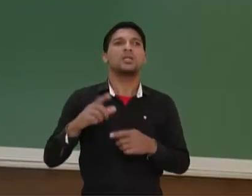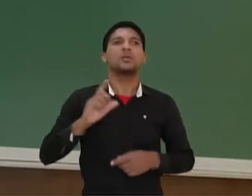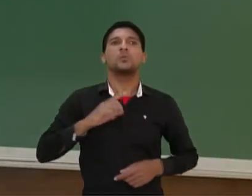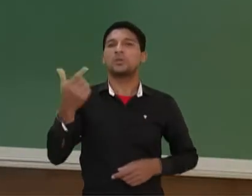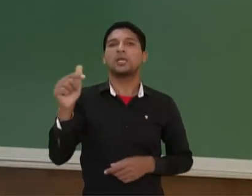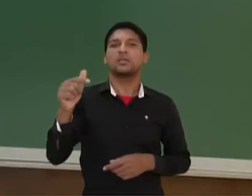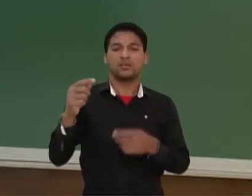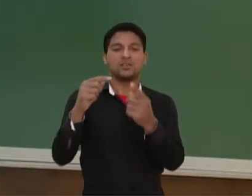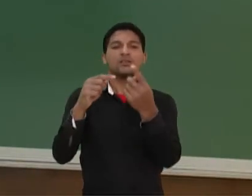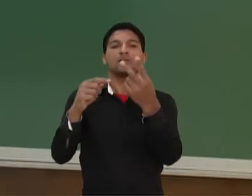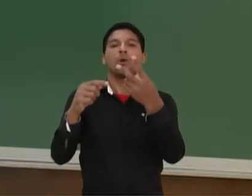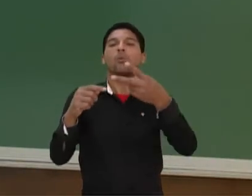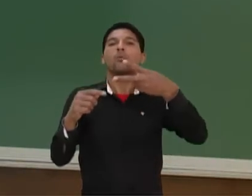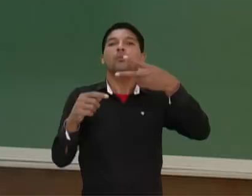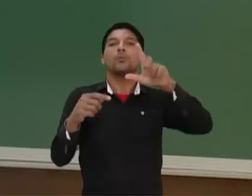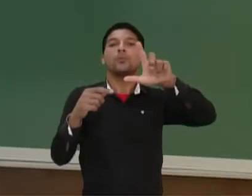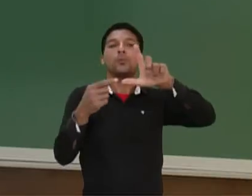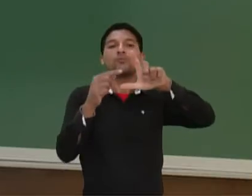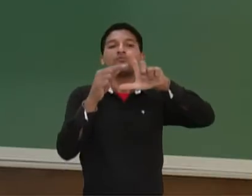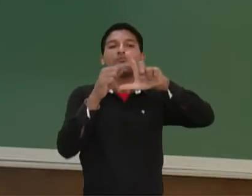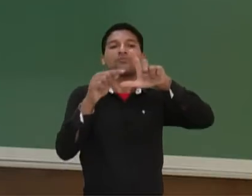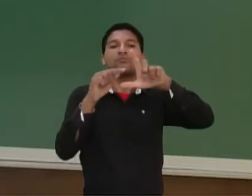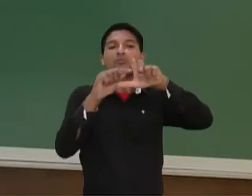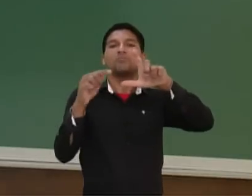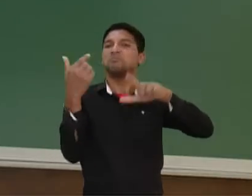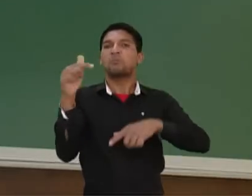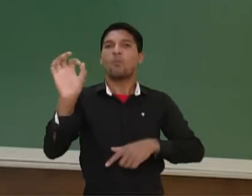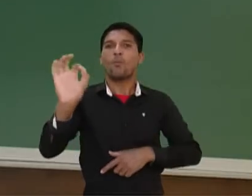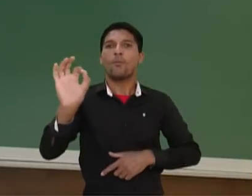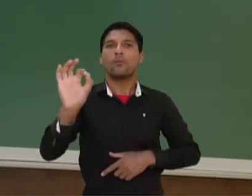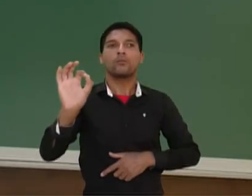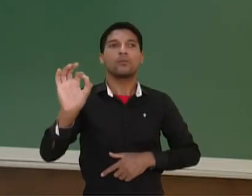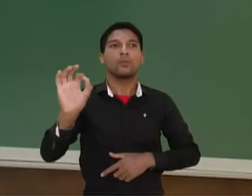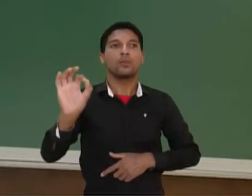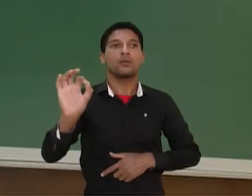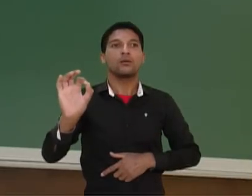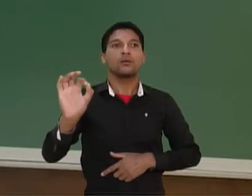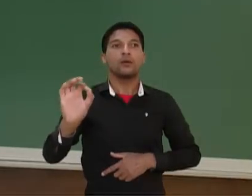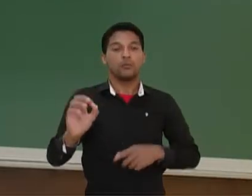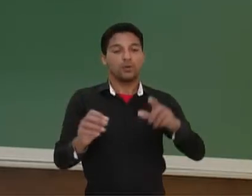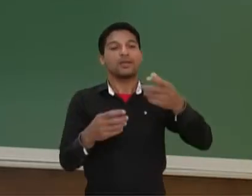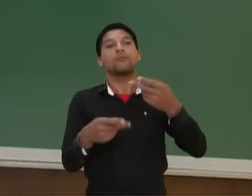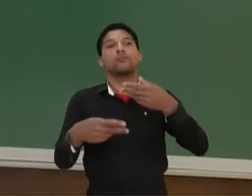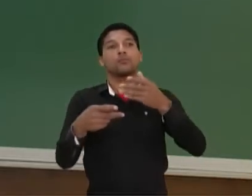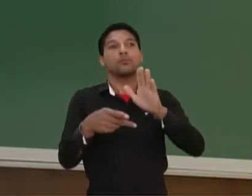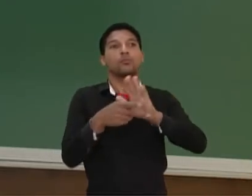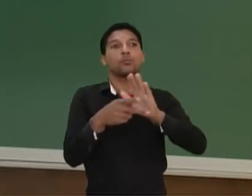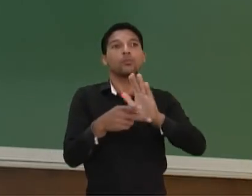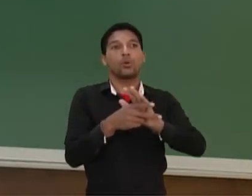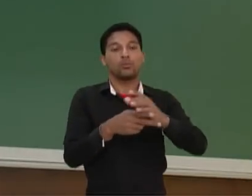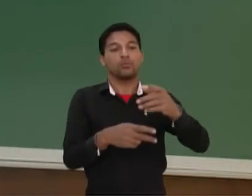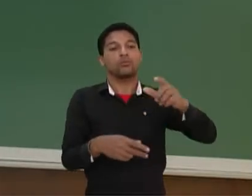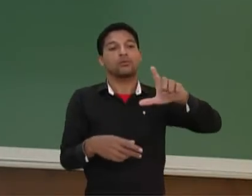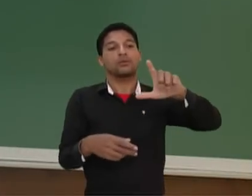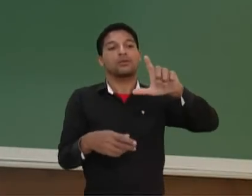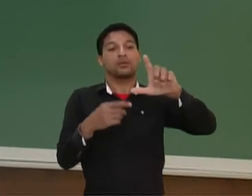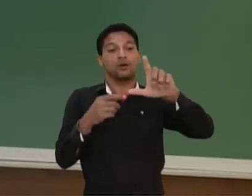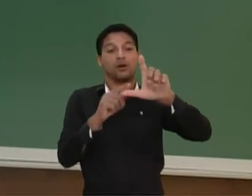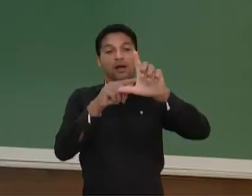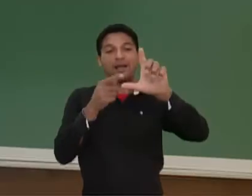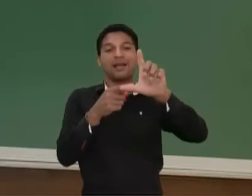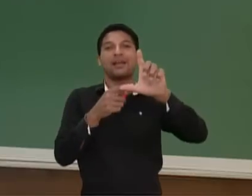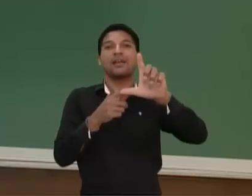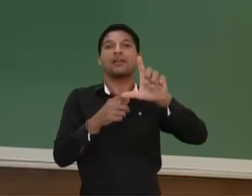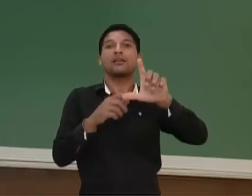nenhuma? Porque essas marcações são de lados iguais e essas marcações são de ângulos iguais. Como não tem marcação nenhuma na 3,